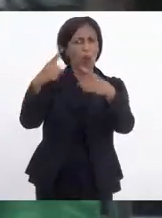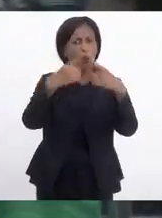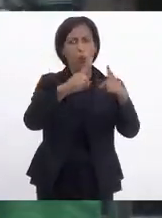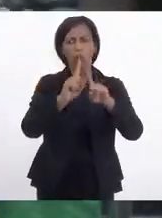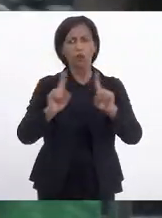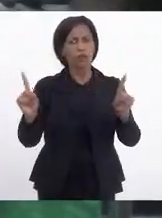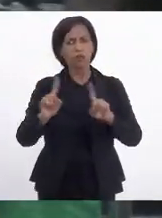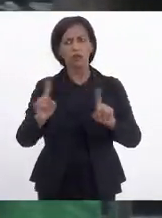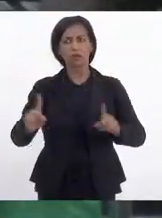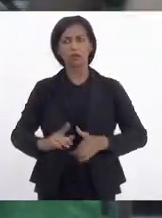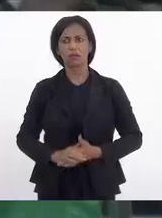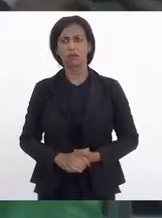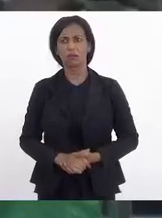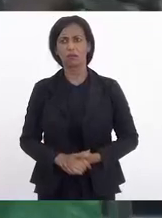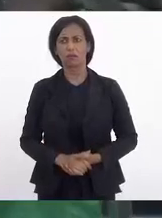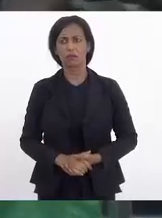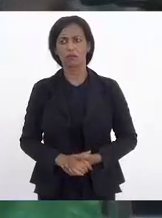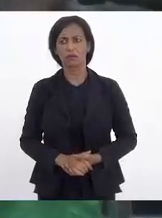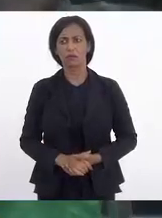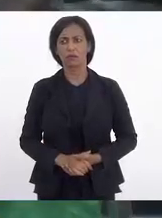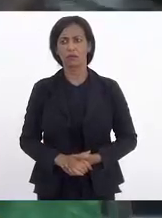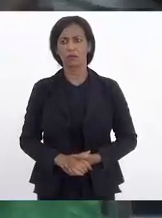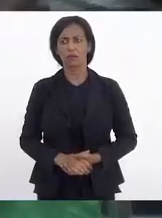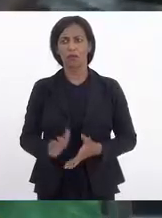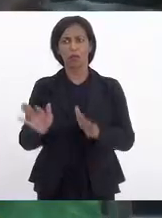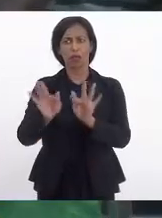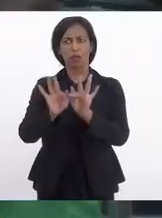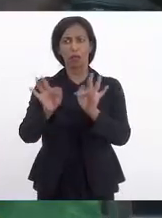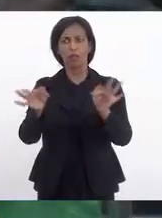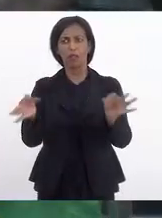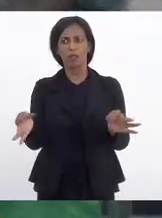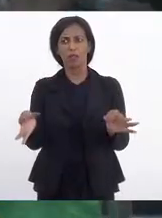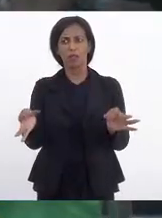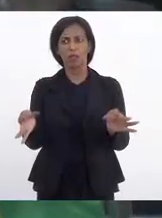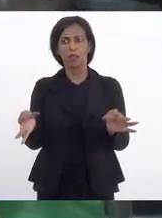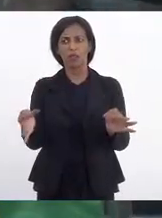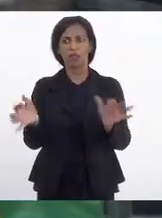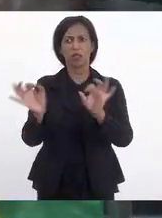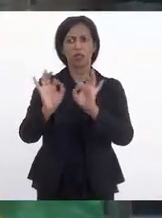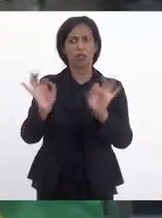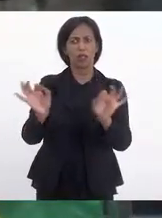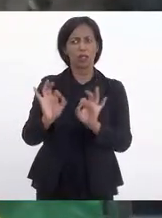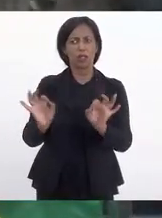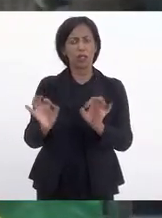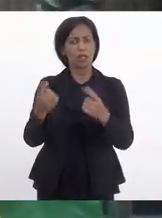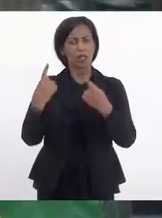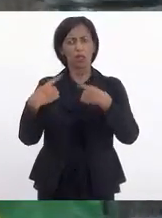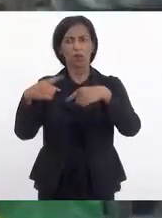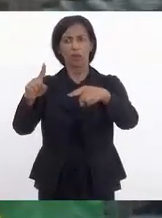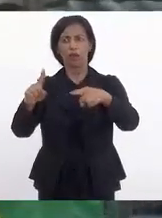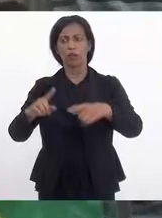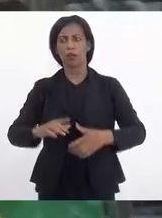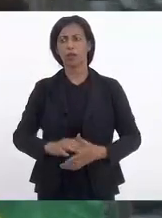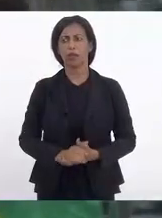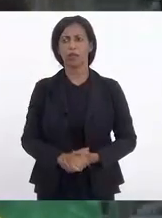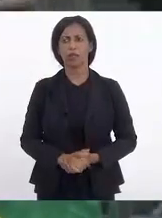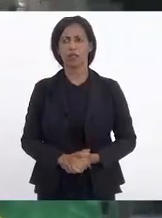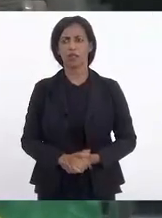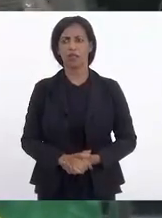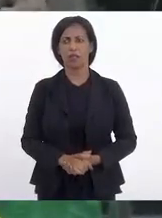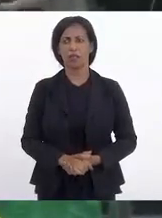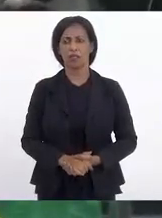ninguém bom é bem simples nenhum Deputado está contra ninguém é